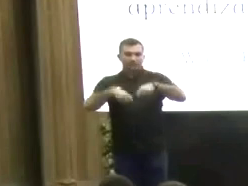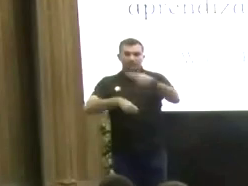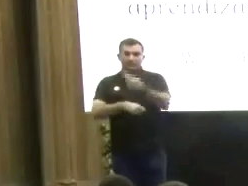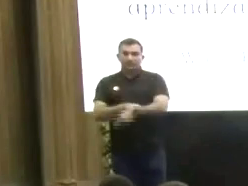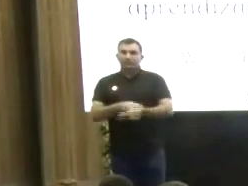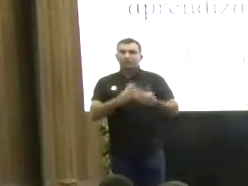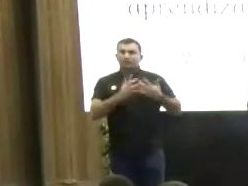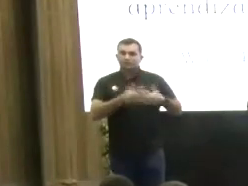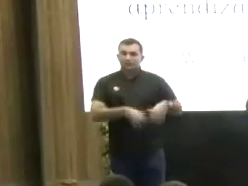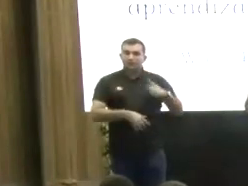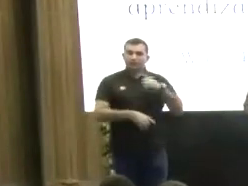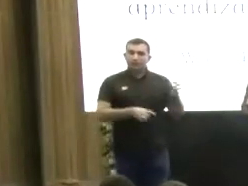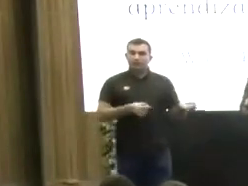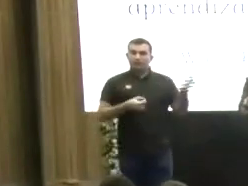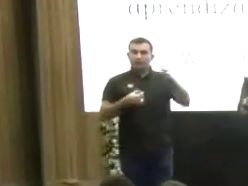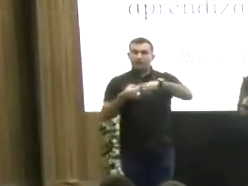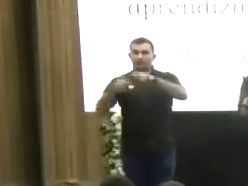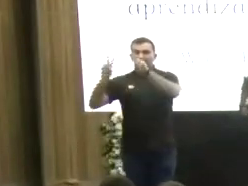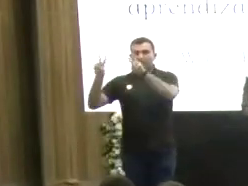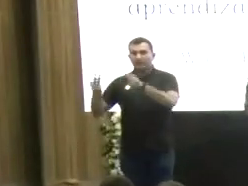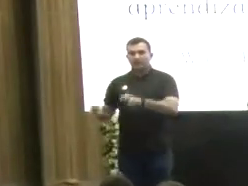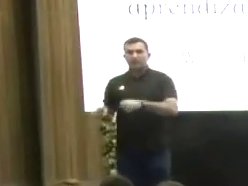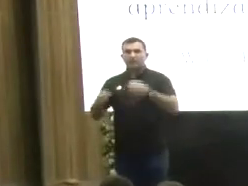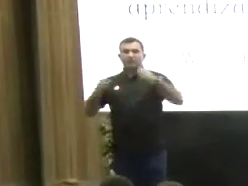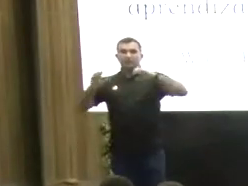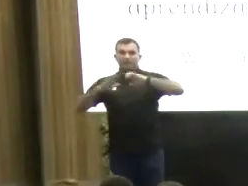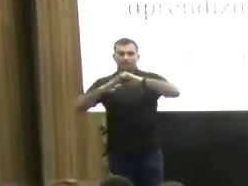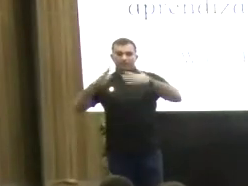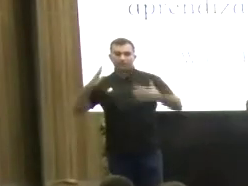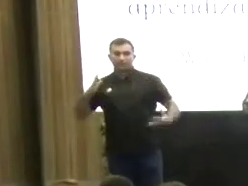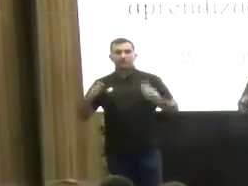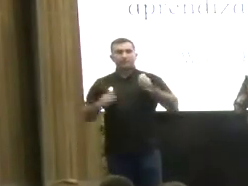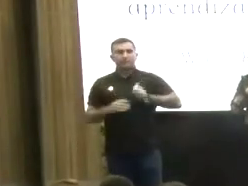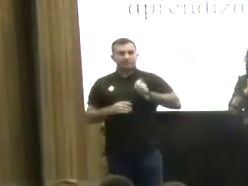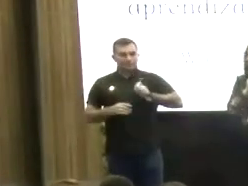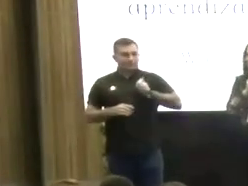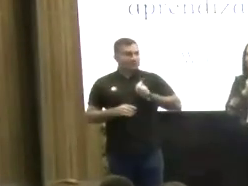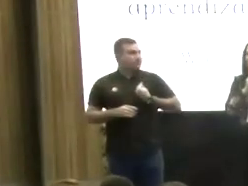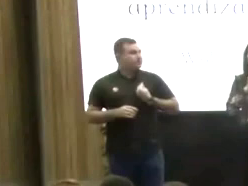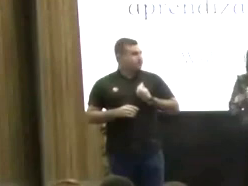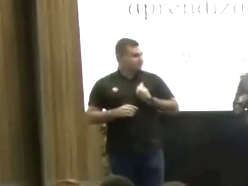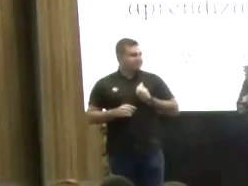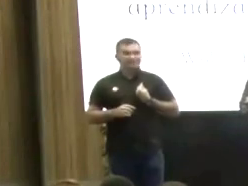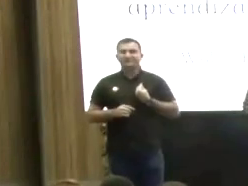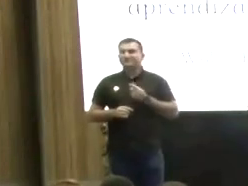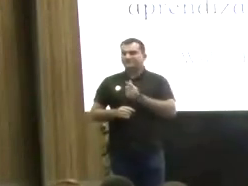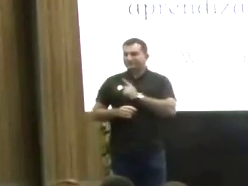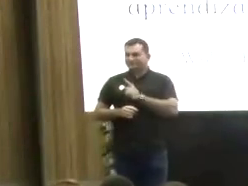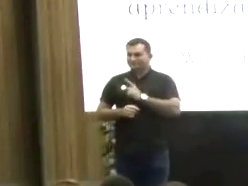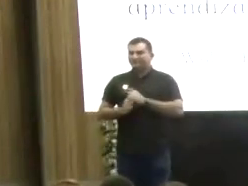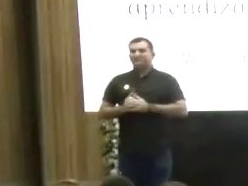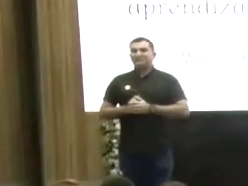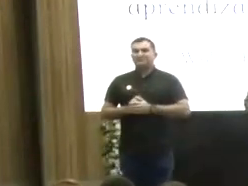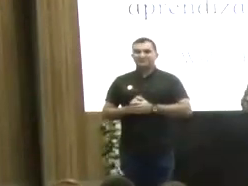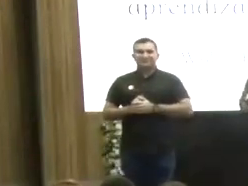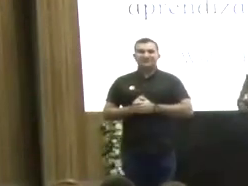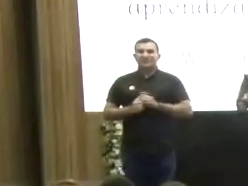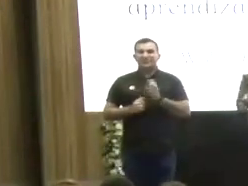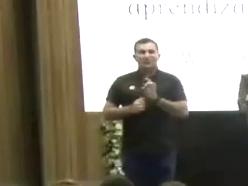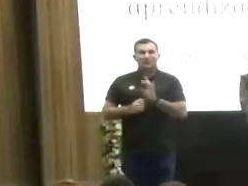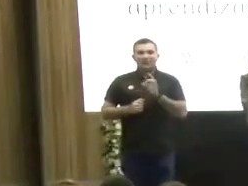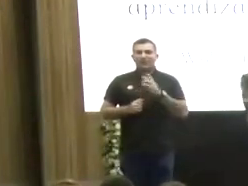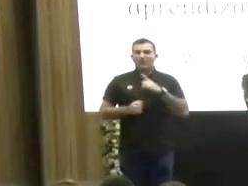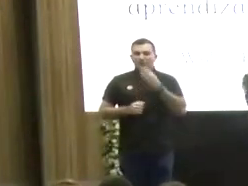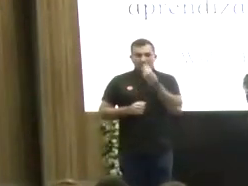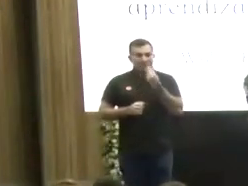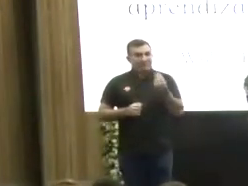tempo de retomada de eventos presenciais. E tem um outro gosto, né, Paulo? Estou vendo, Paulinho. Tem um outro gosto